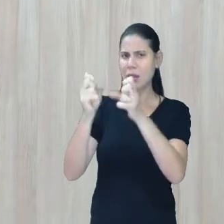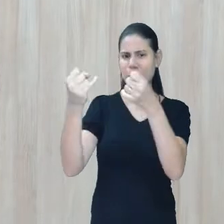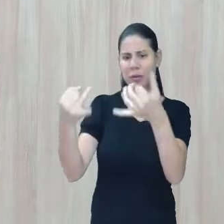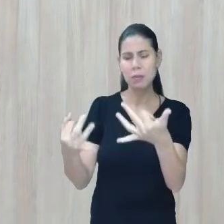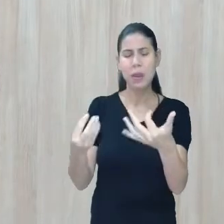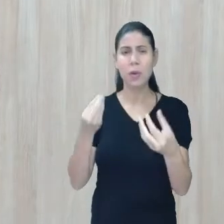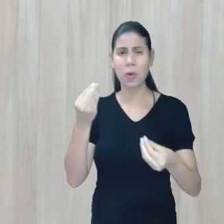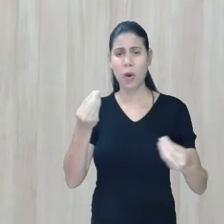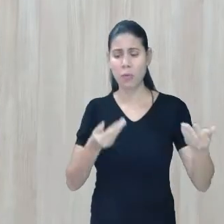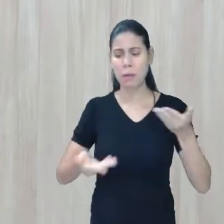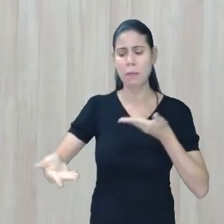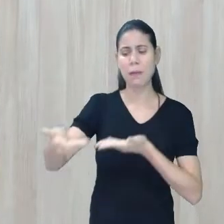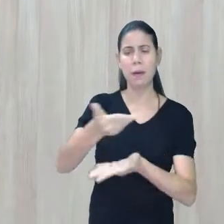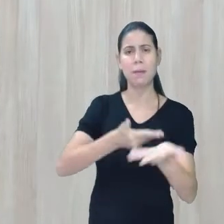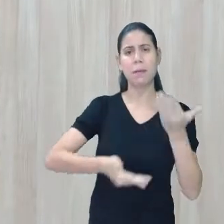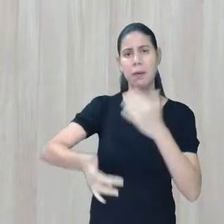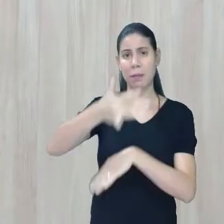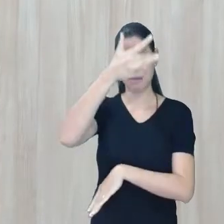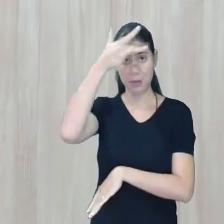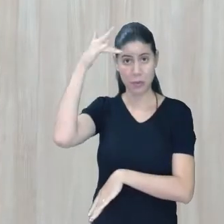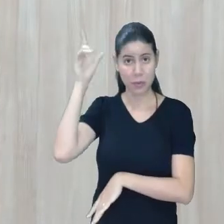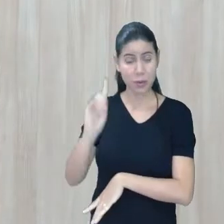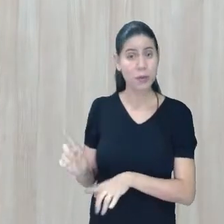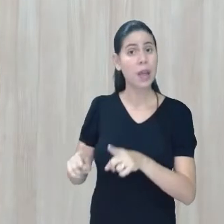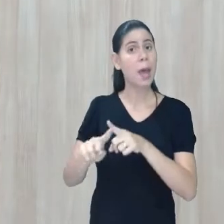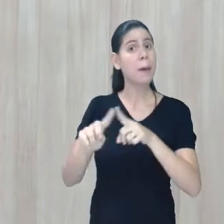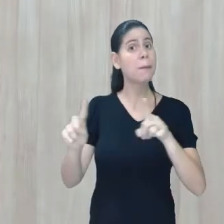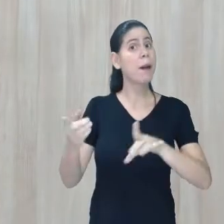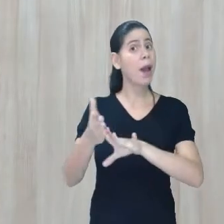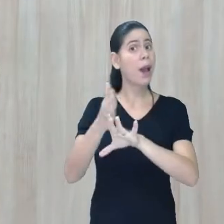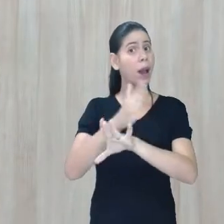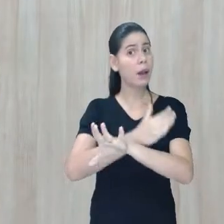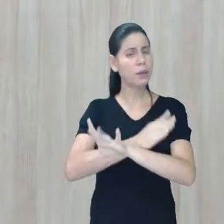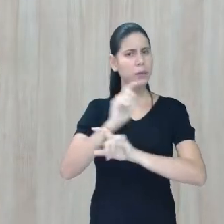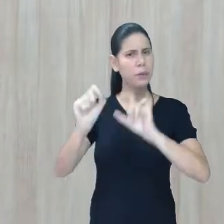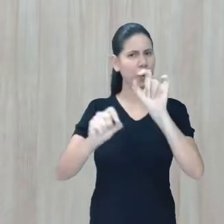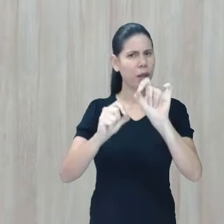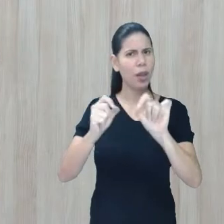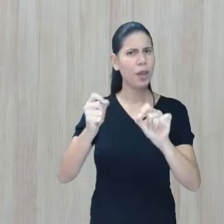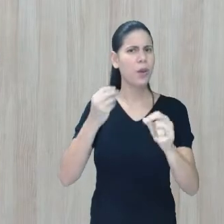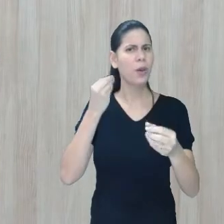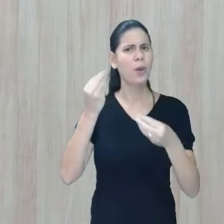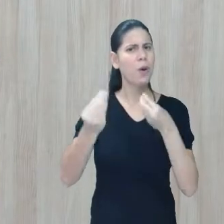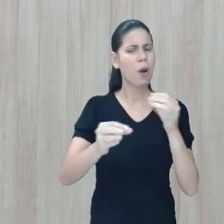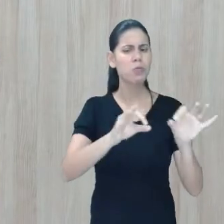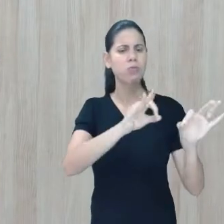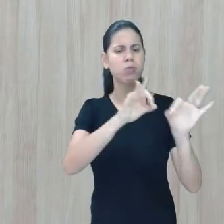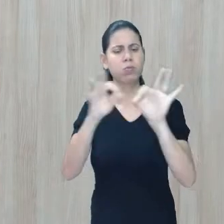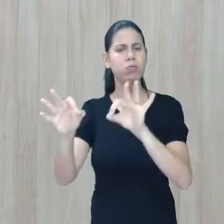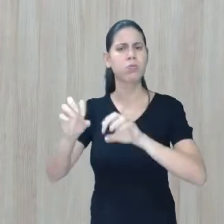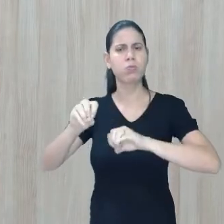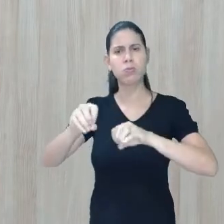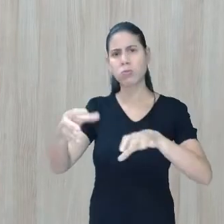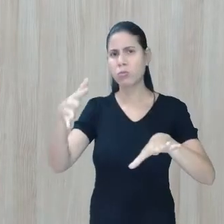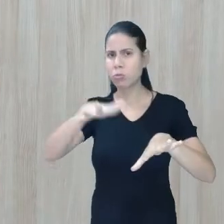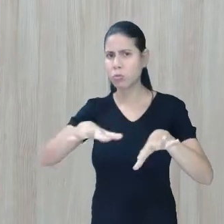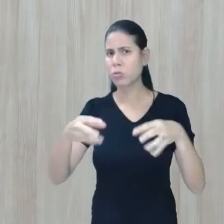com pessoas com deficiência. Mas antes disso, onde você pode encontrar a Educação Inclusiva?